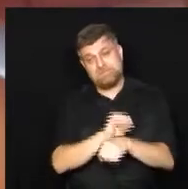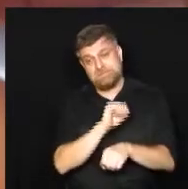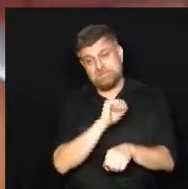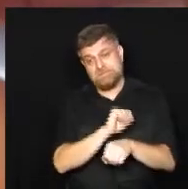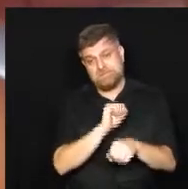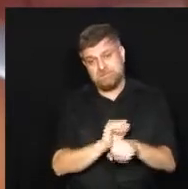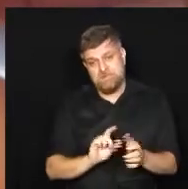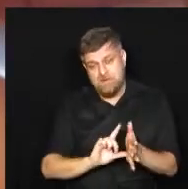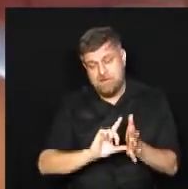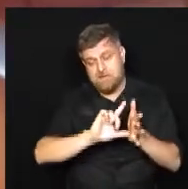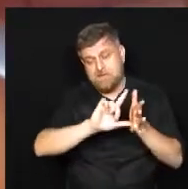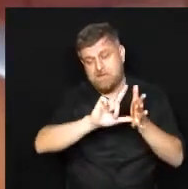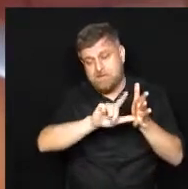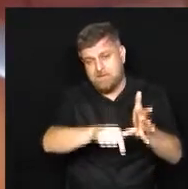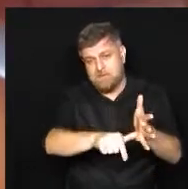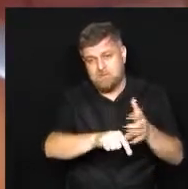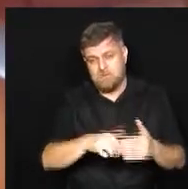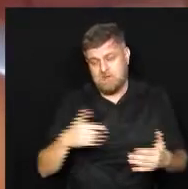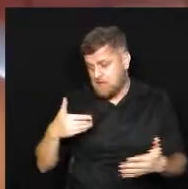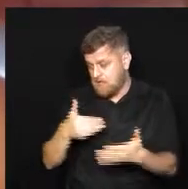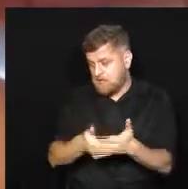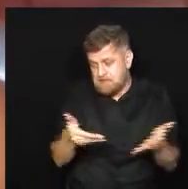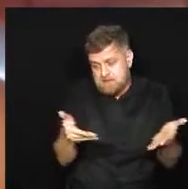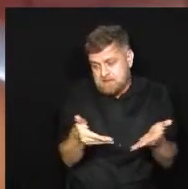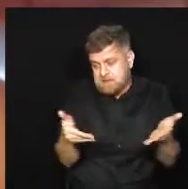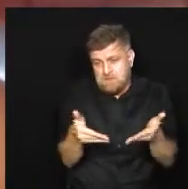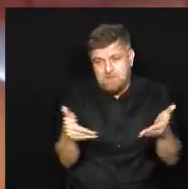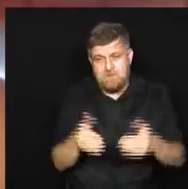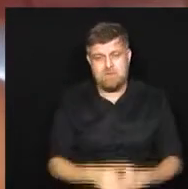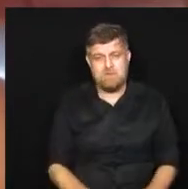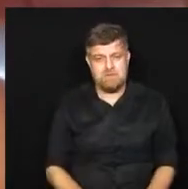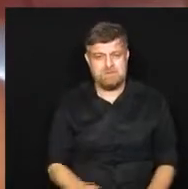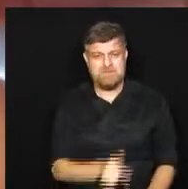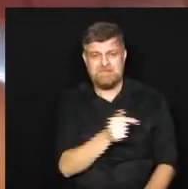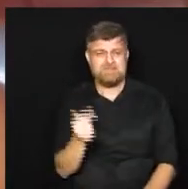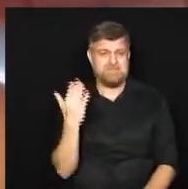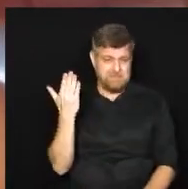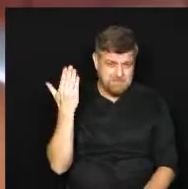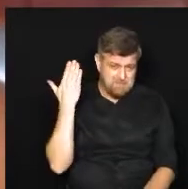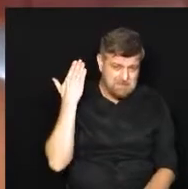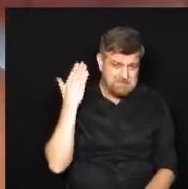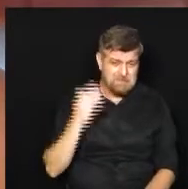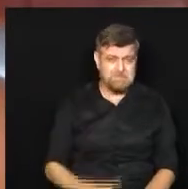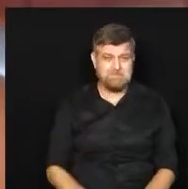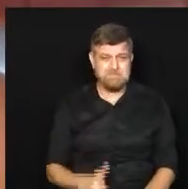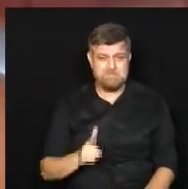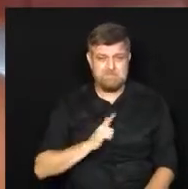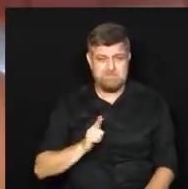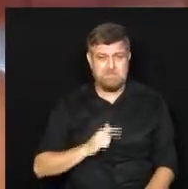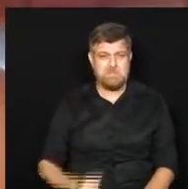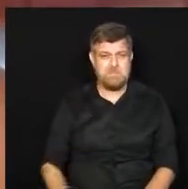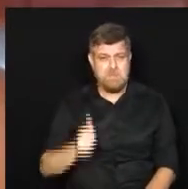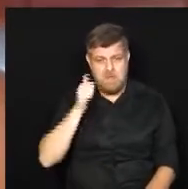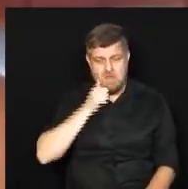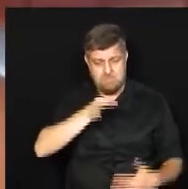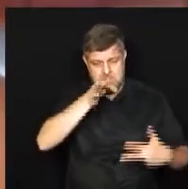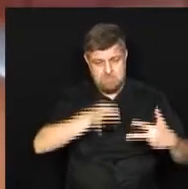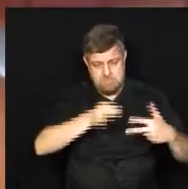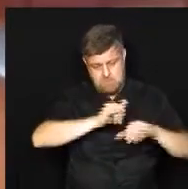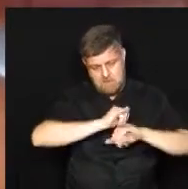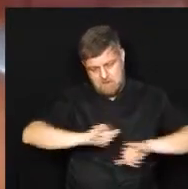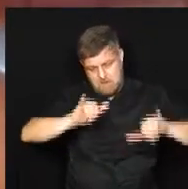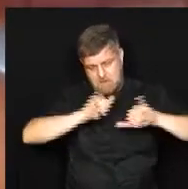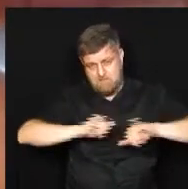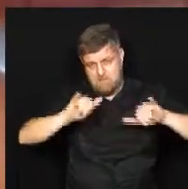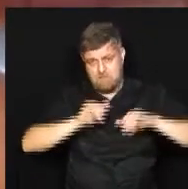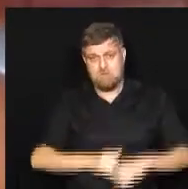adiado então até agora, quando semana passada, né, a Coordenadora da Mulher informou que